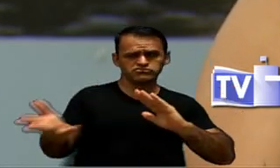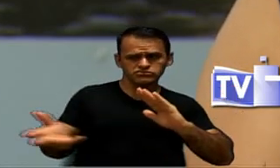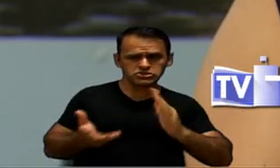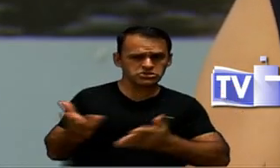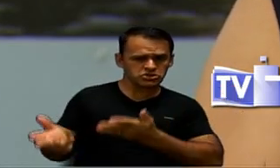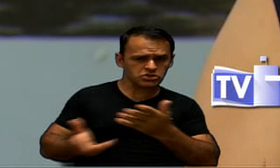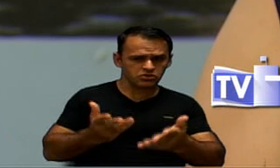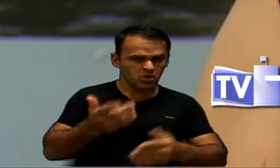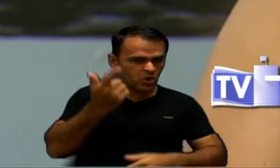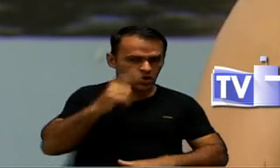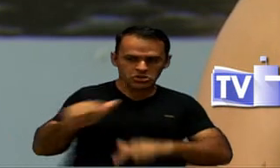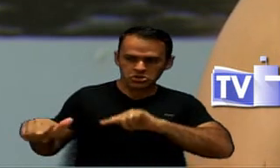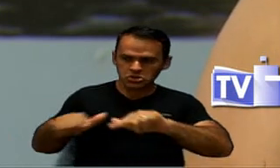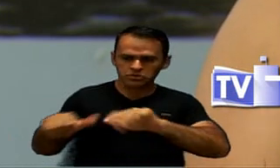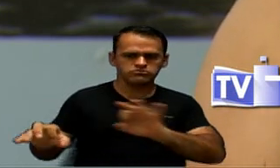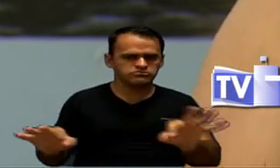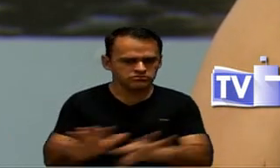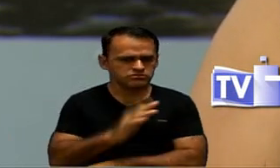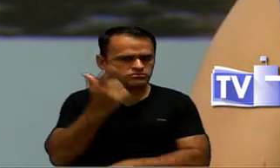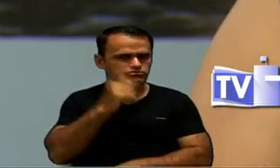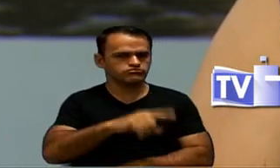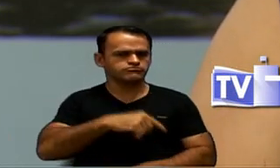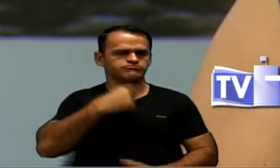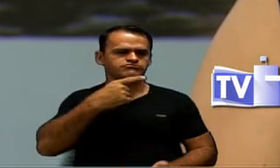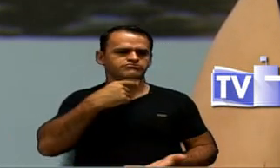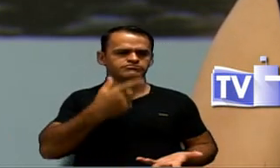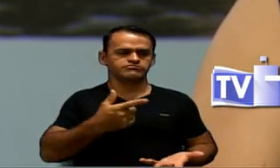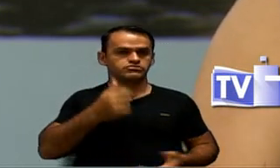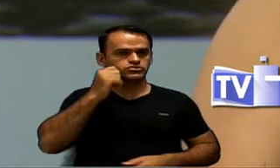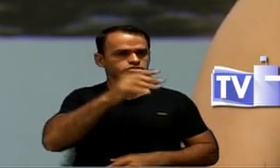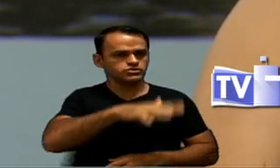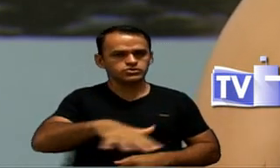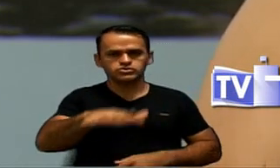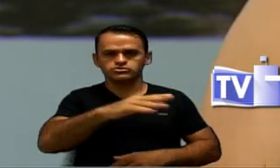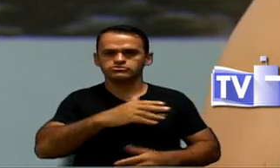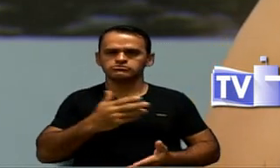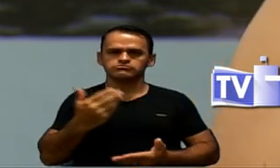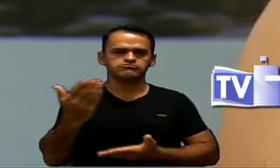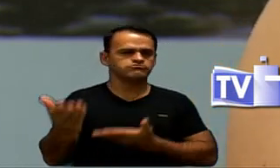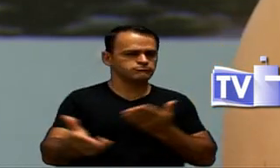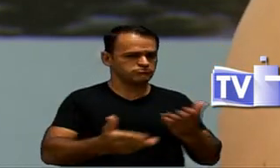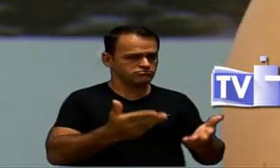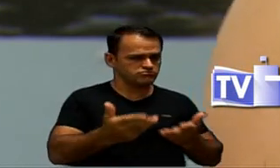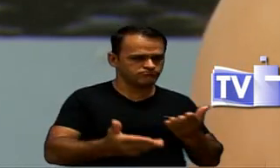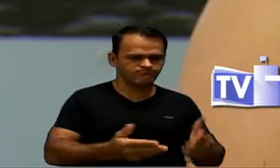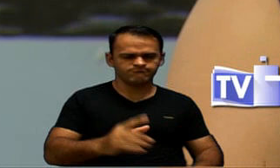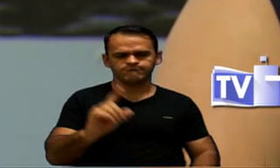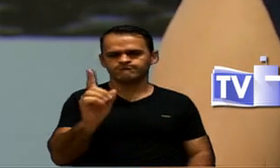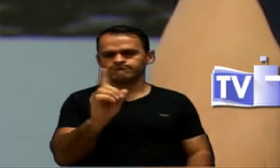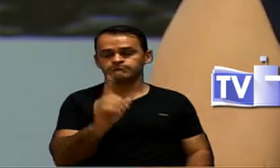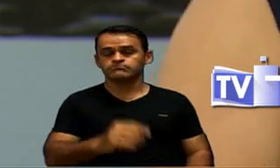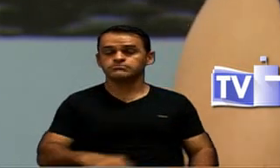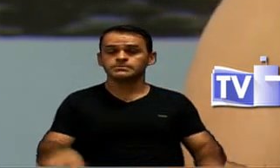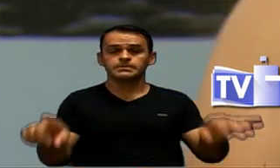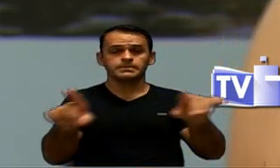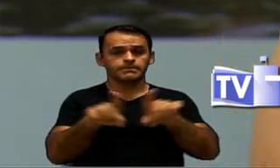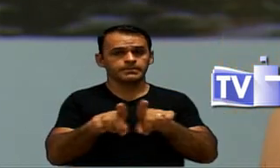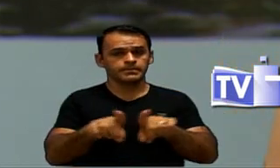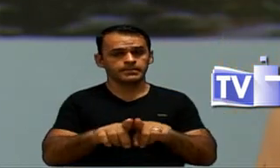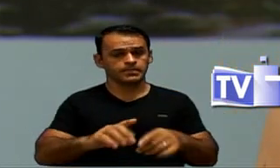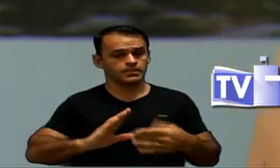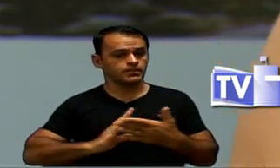Não. Então, a mulher está sendo bem assistida? Não. Nós temos também algumas